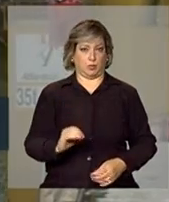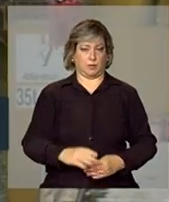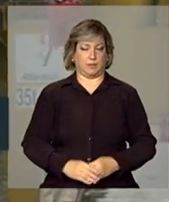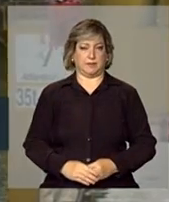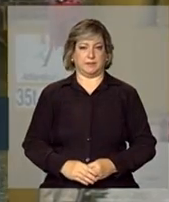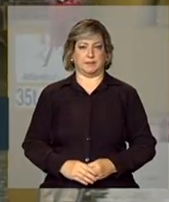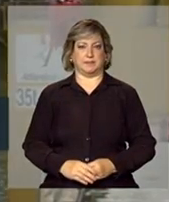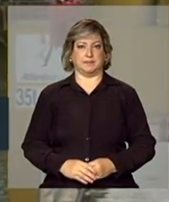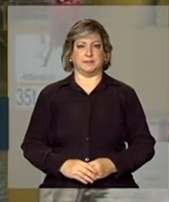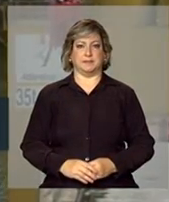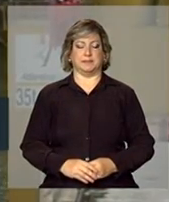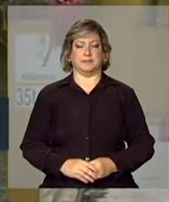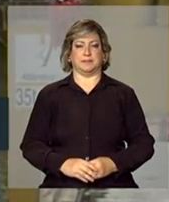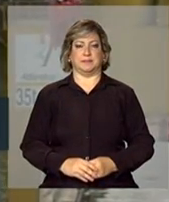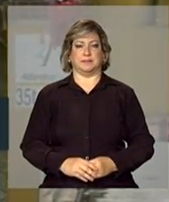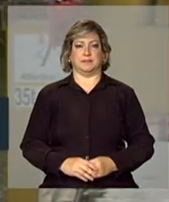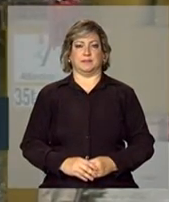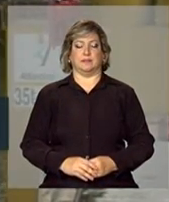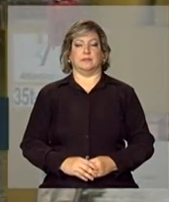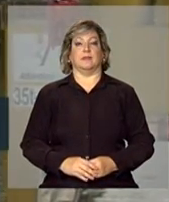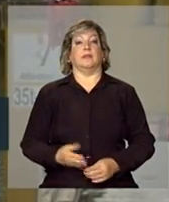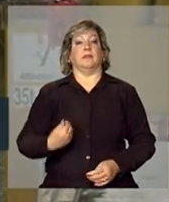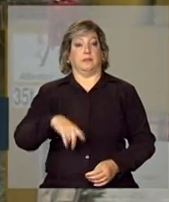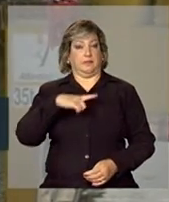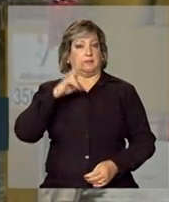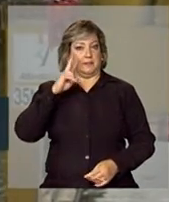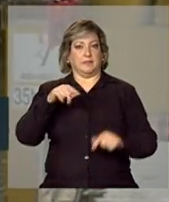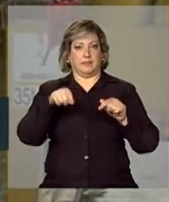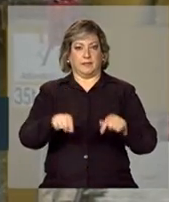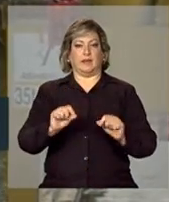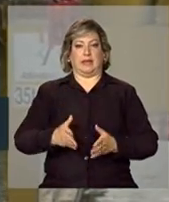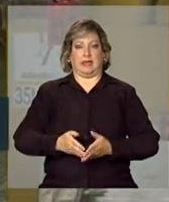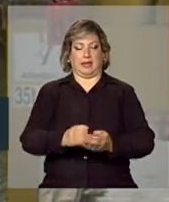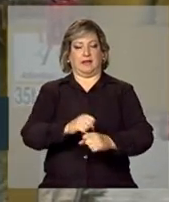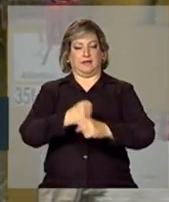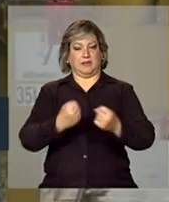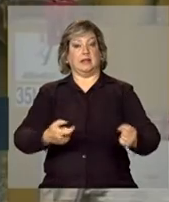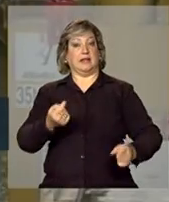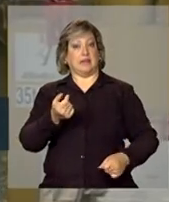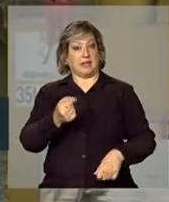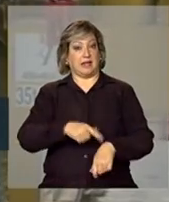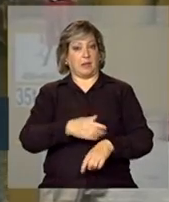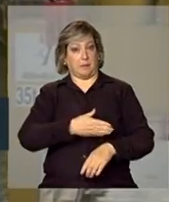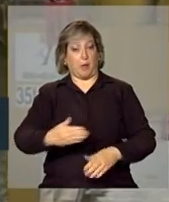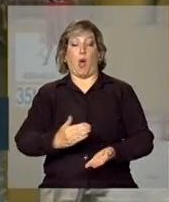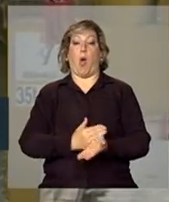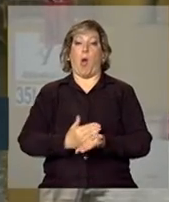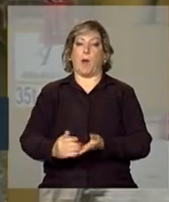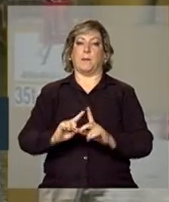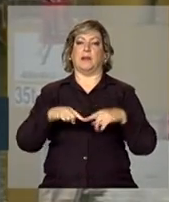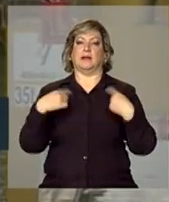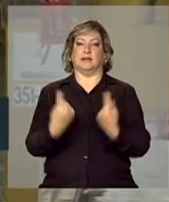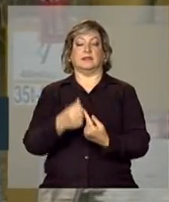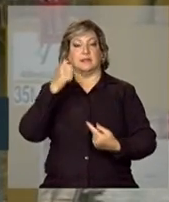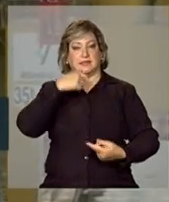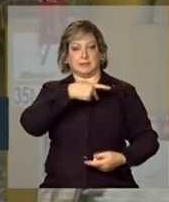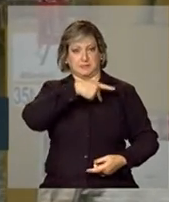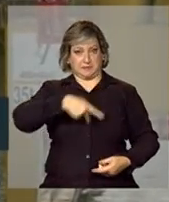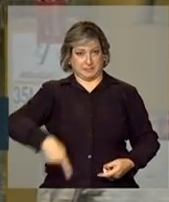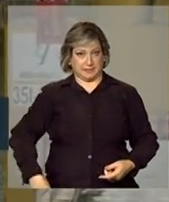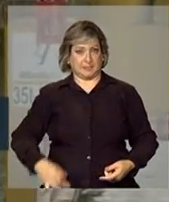bruto temos aí imagens do navio e daqui a pouco começa a solenidade a presidenta